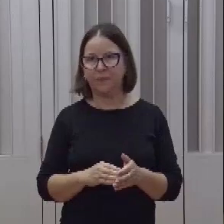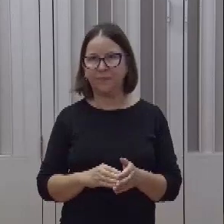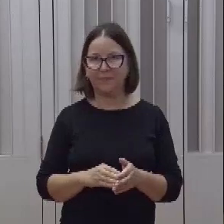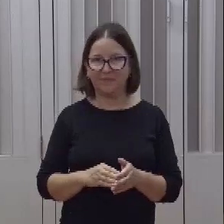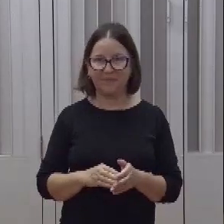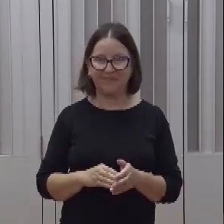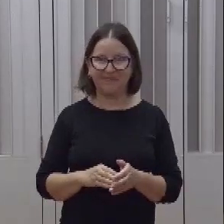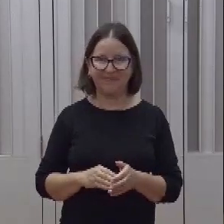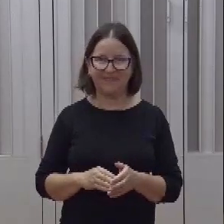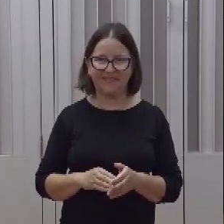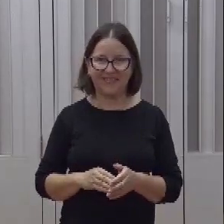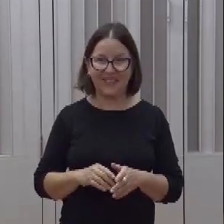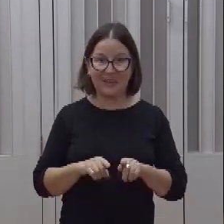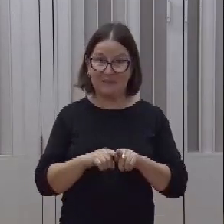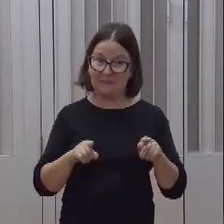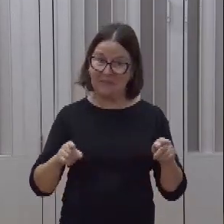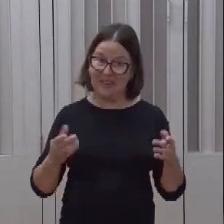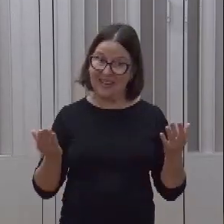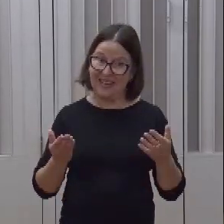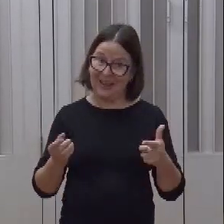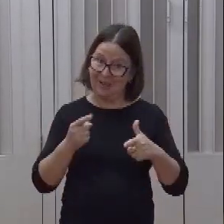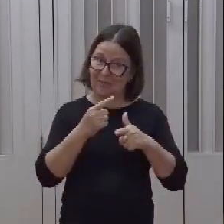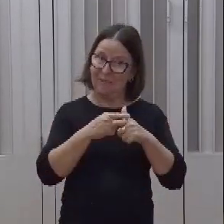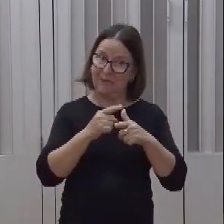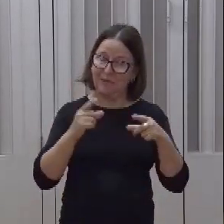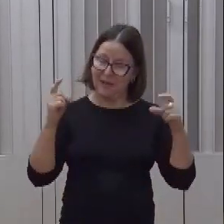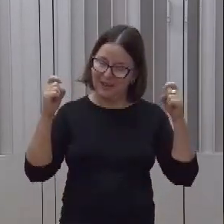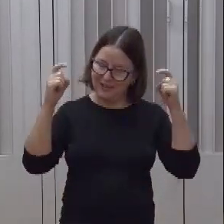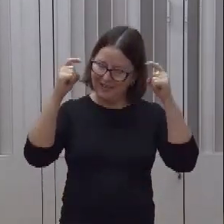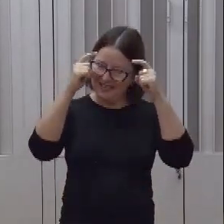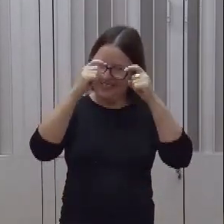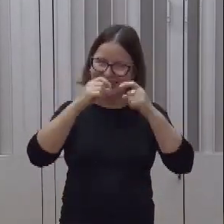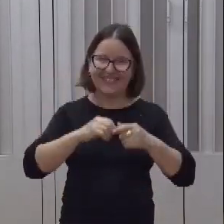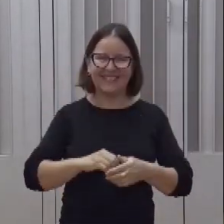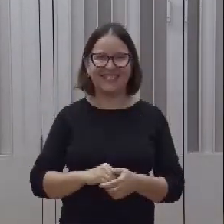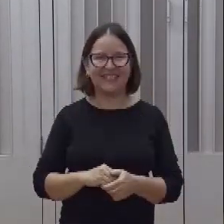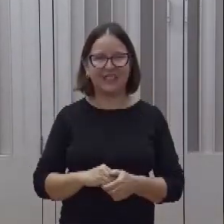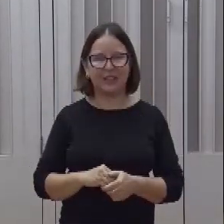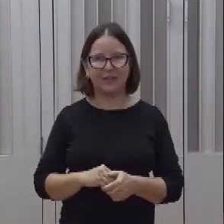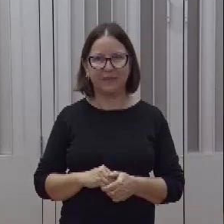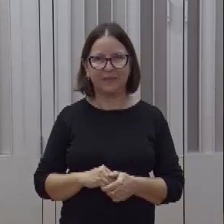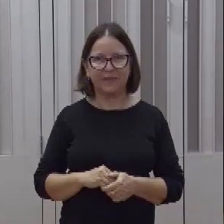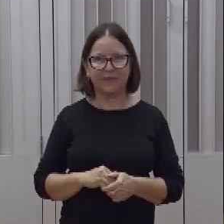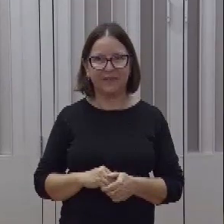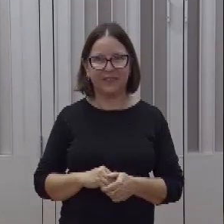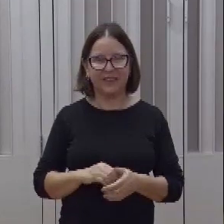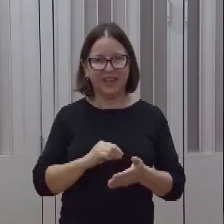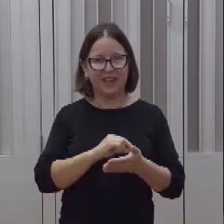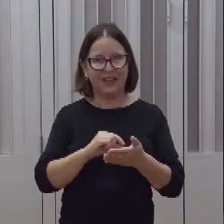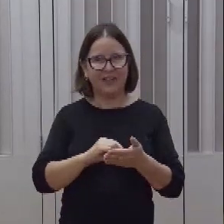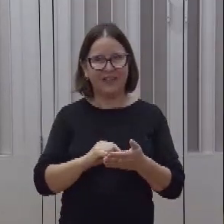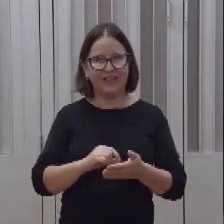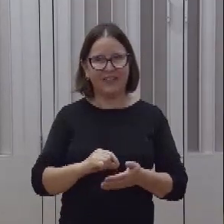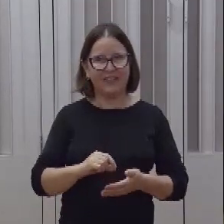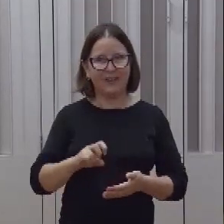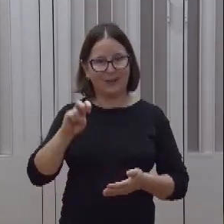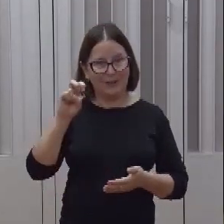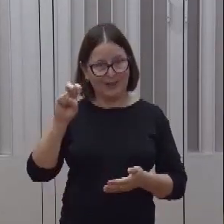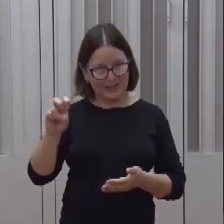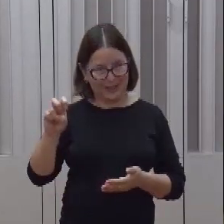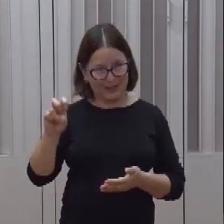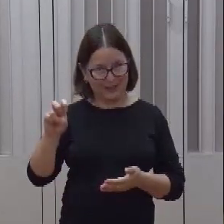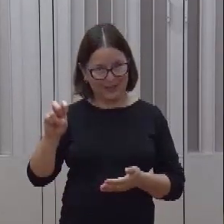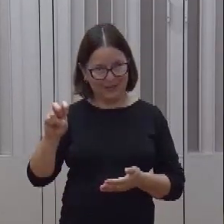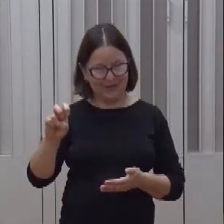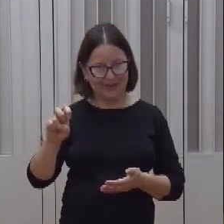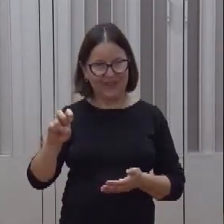eu vou entrar num problema difícil. Eu peguei o versículo 5 e o versículo 7. Vamos